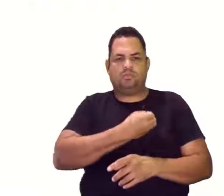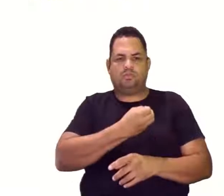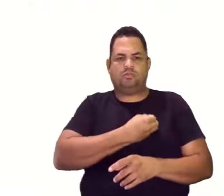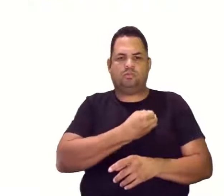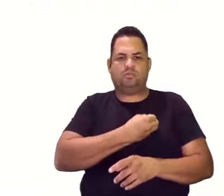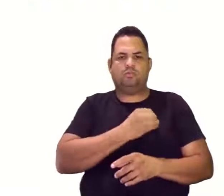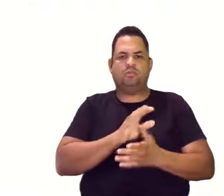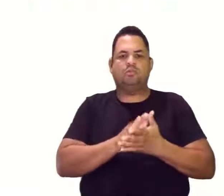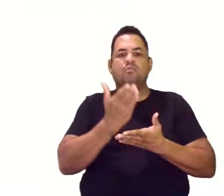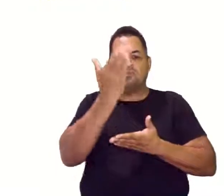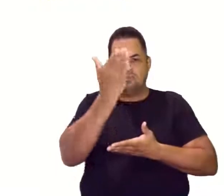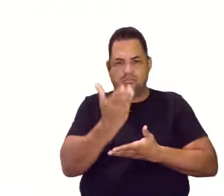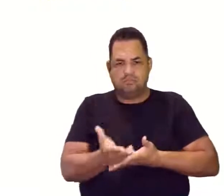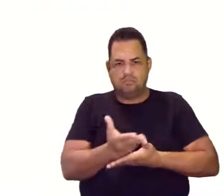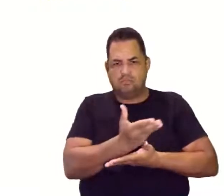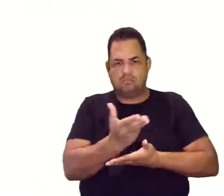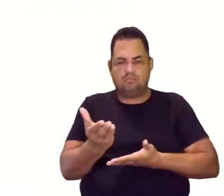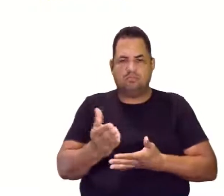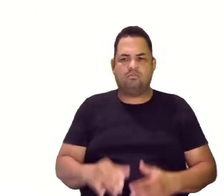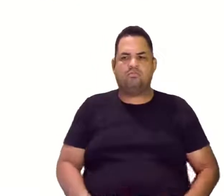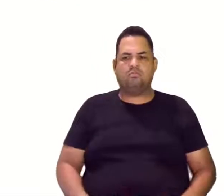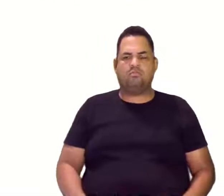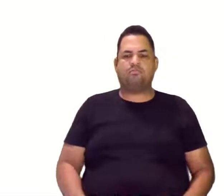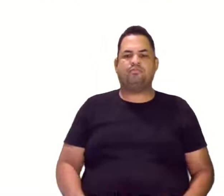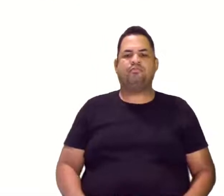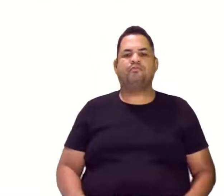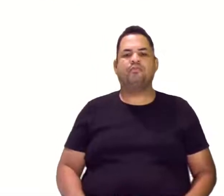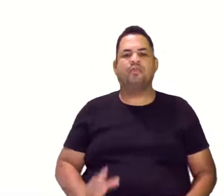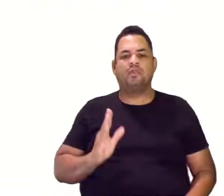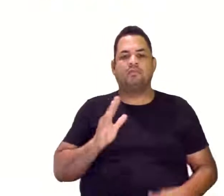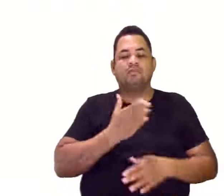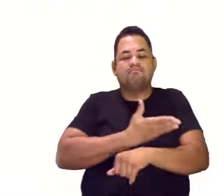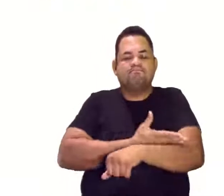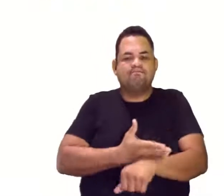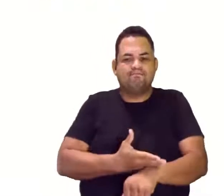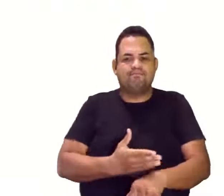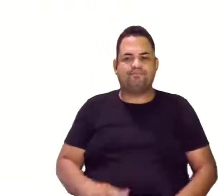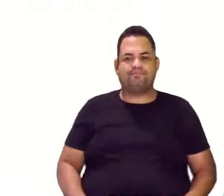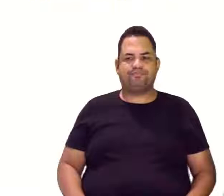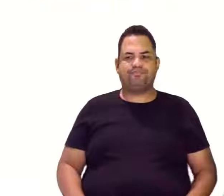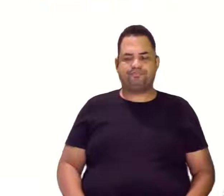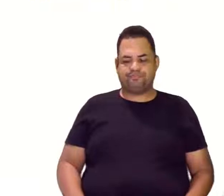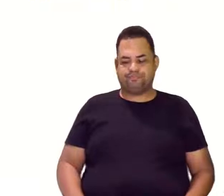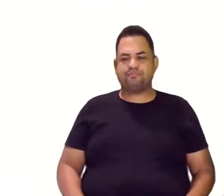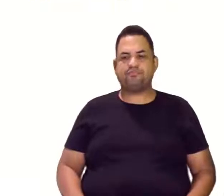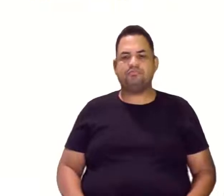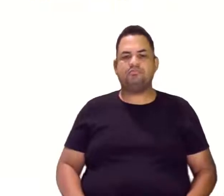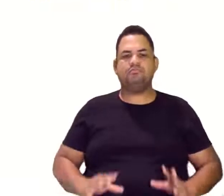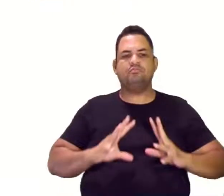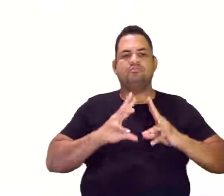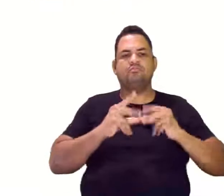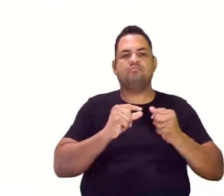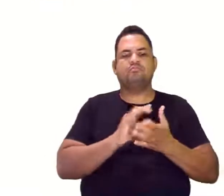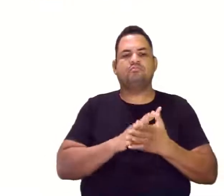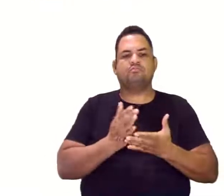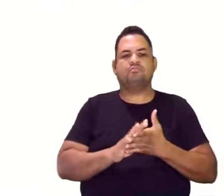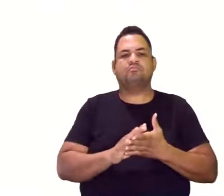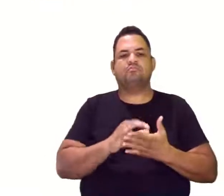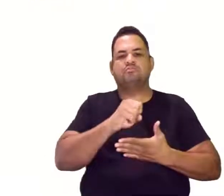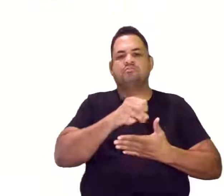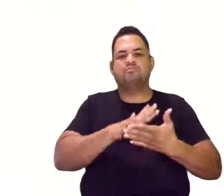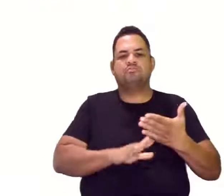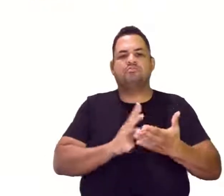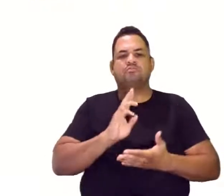números, conforme mostra o esquema. E é bom que você já vá se acostumando ao seguinte: todas as questões do Enem,